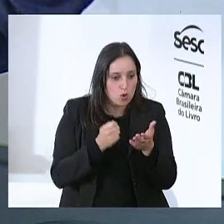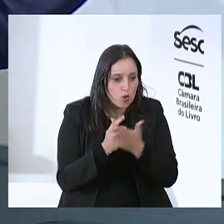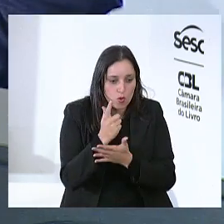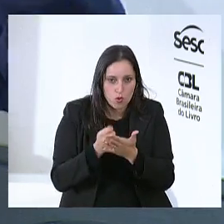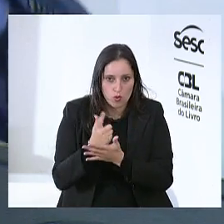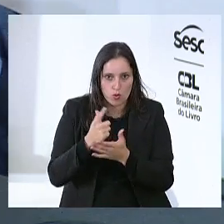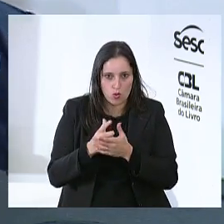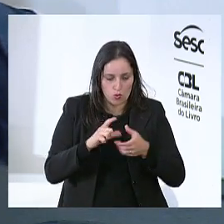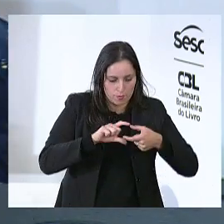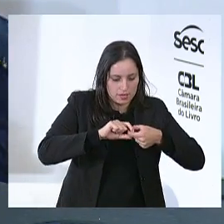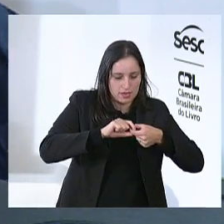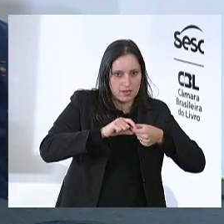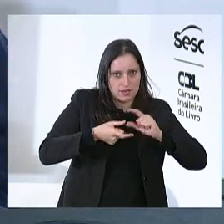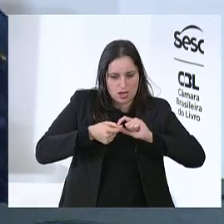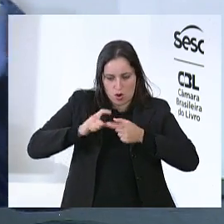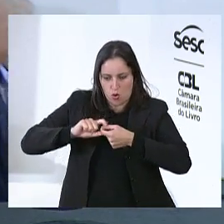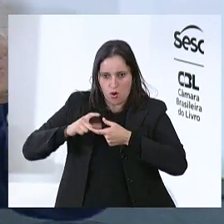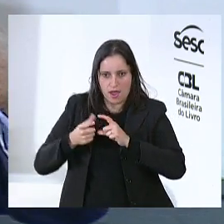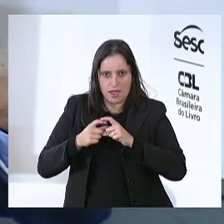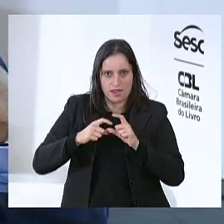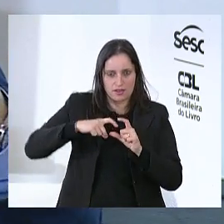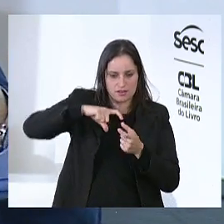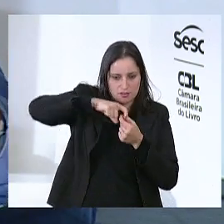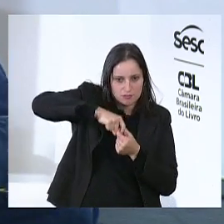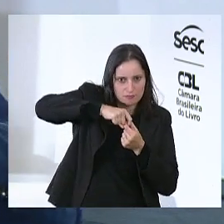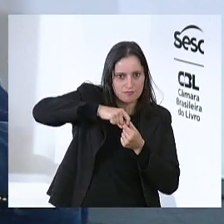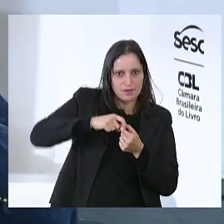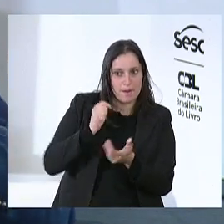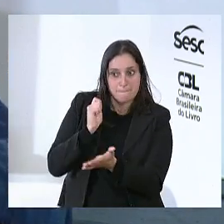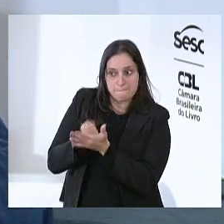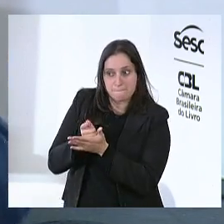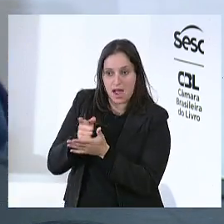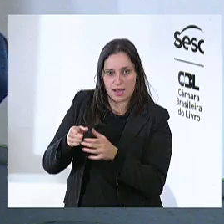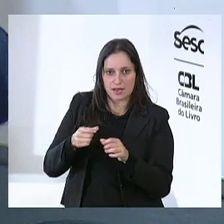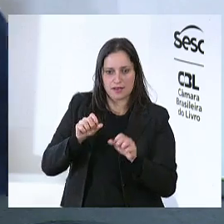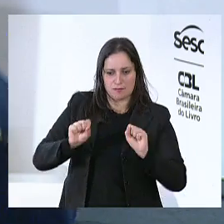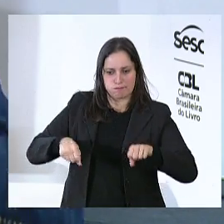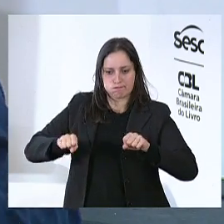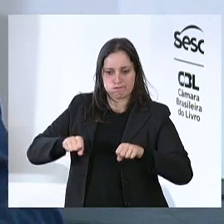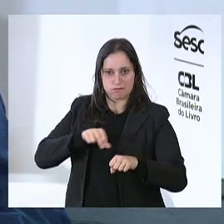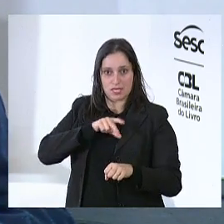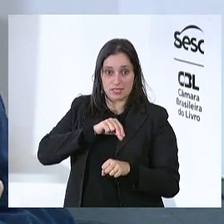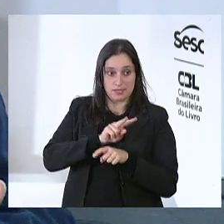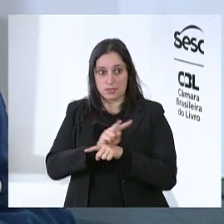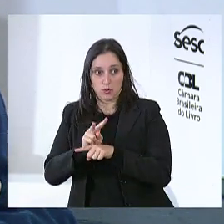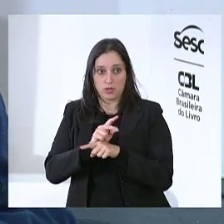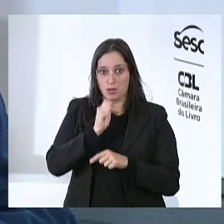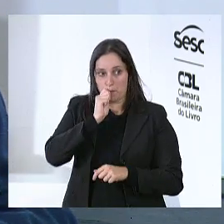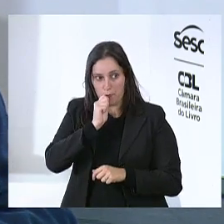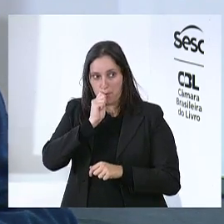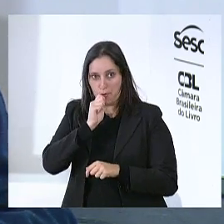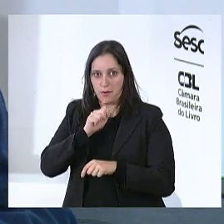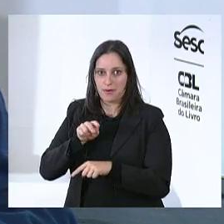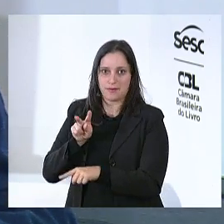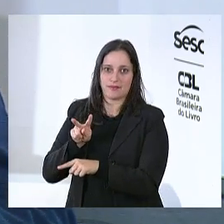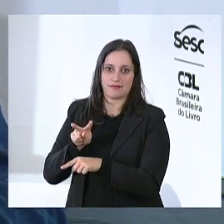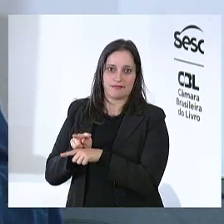compra grades, o diabo, paga aqueles caras que apitam na rua. Né? Tudo isso anima a economia,